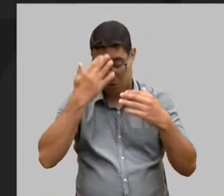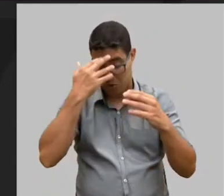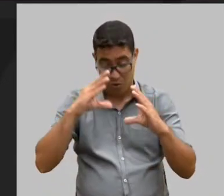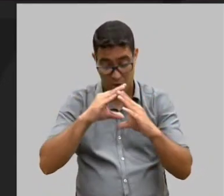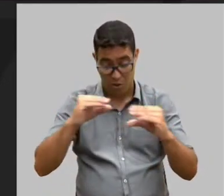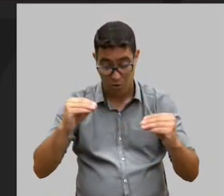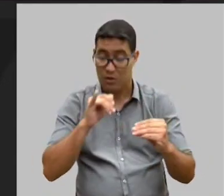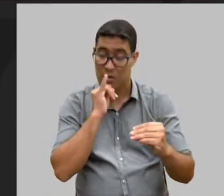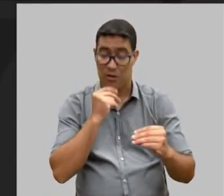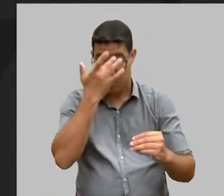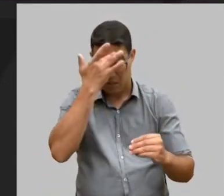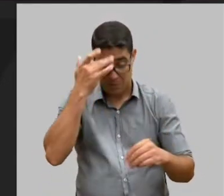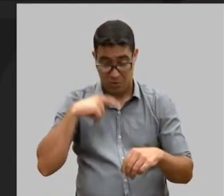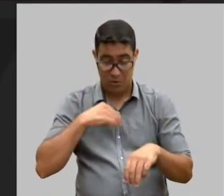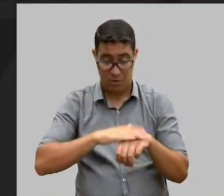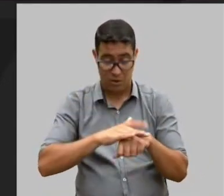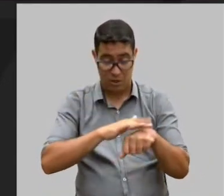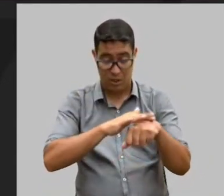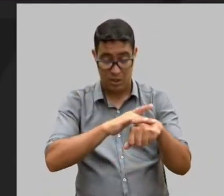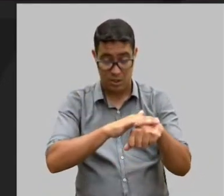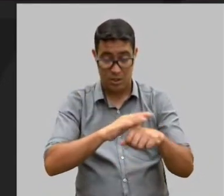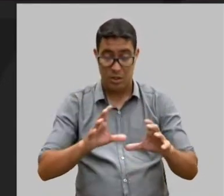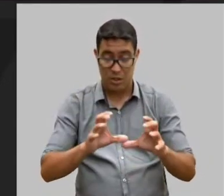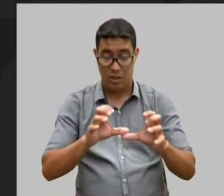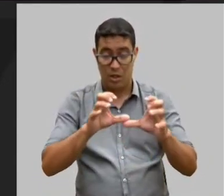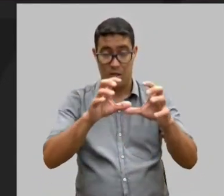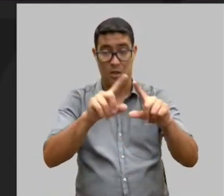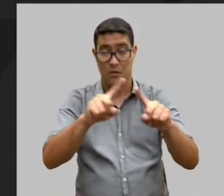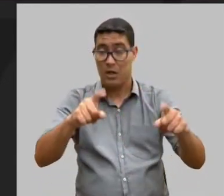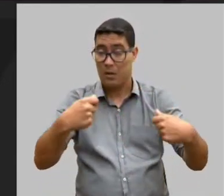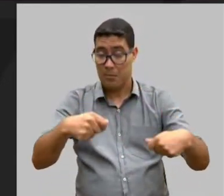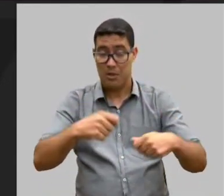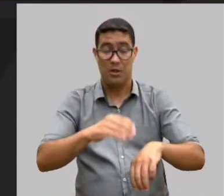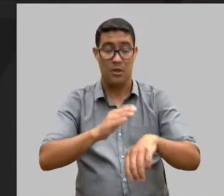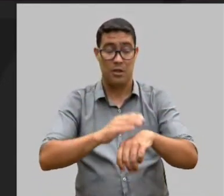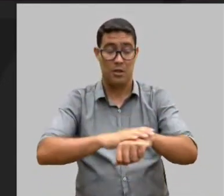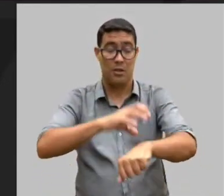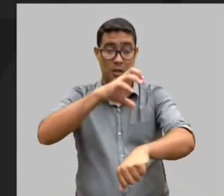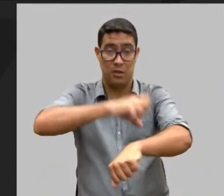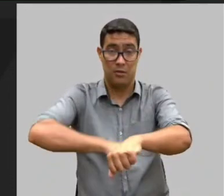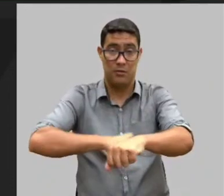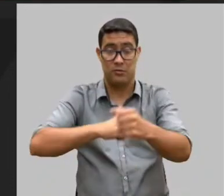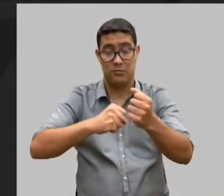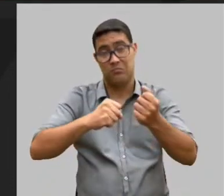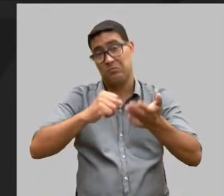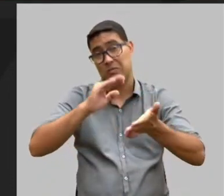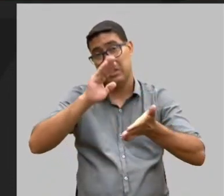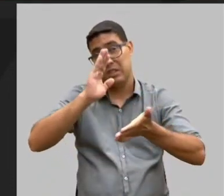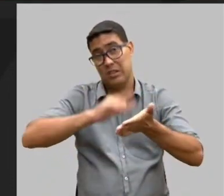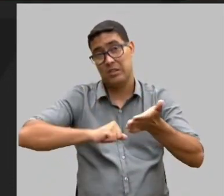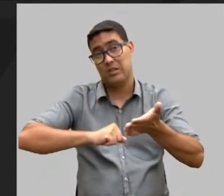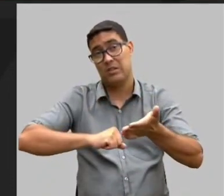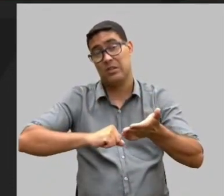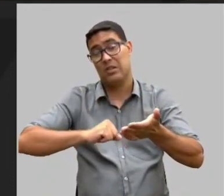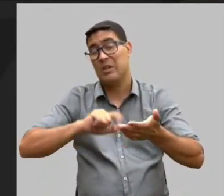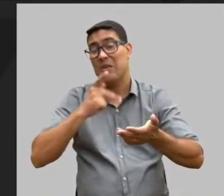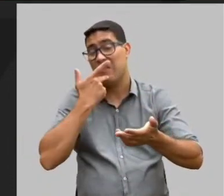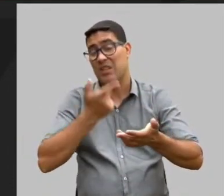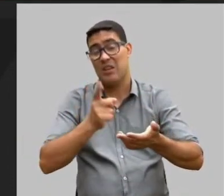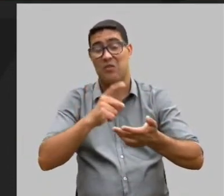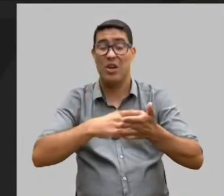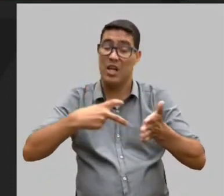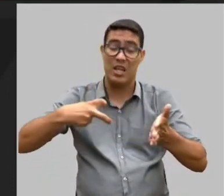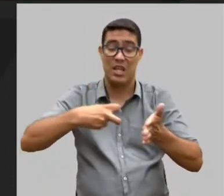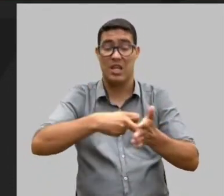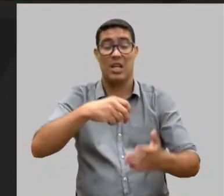pessoa com câncer mas que ainda não tinha metástase precisa arrancar um órgão lá Não não arranca não aplica morfina nele que ele